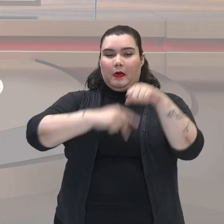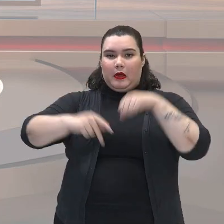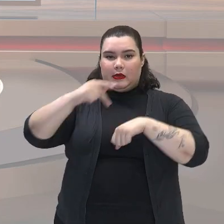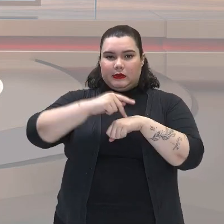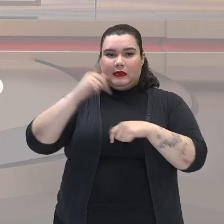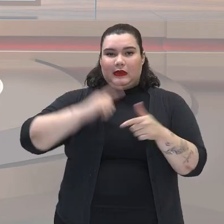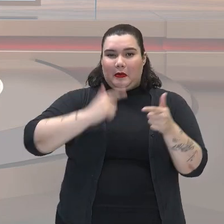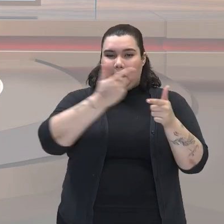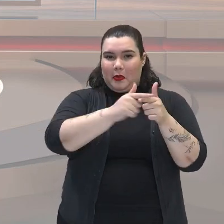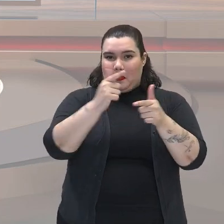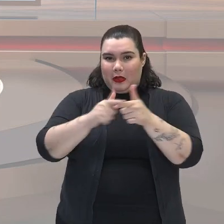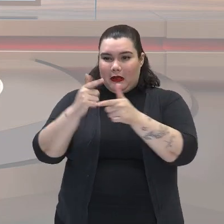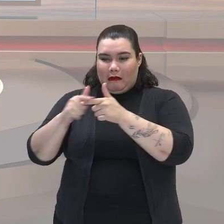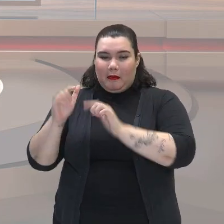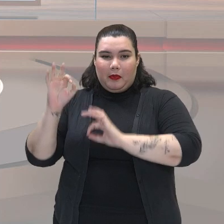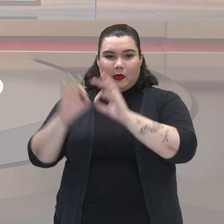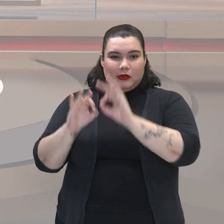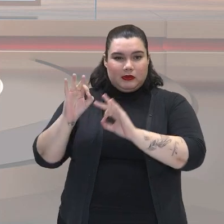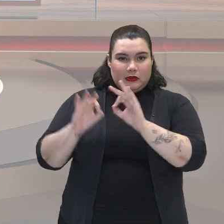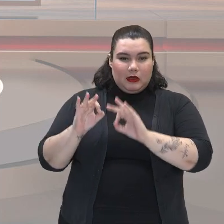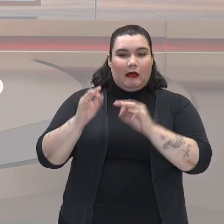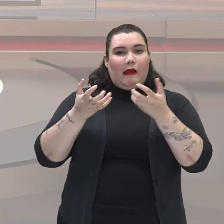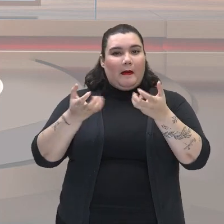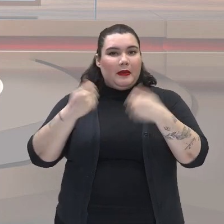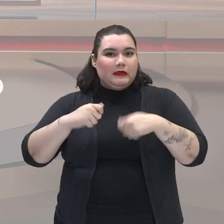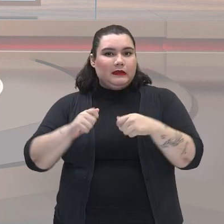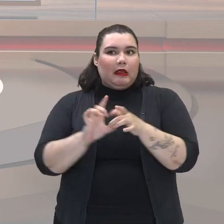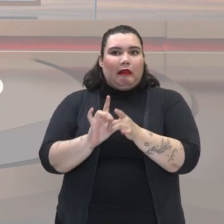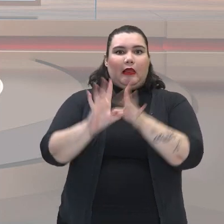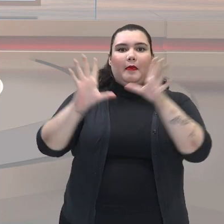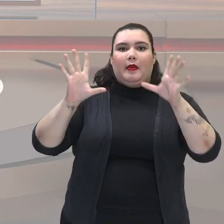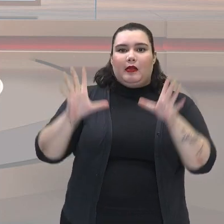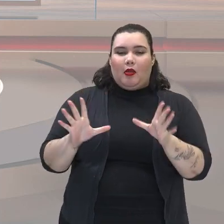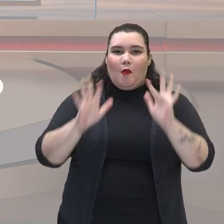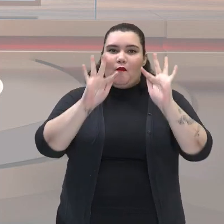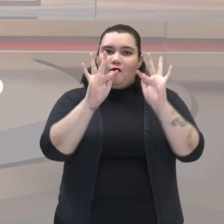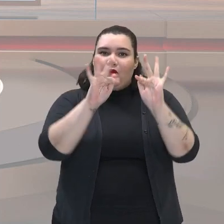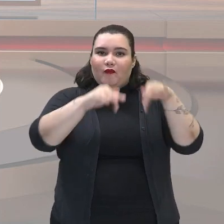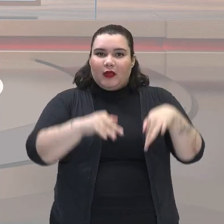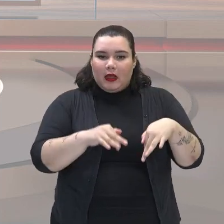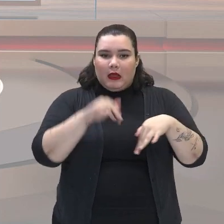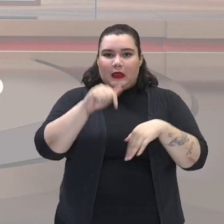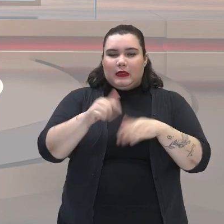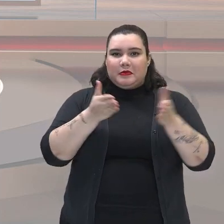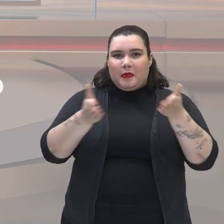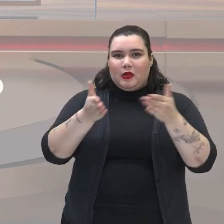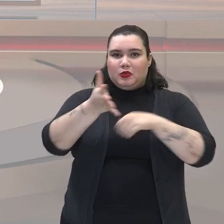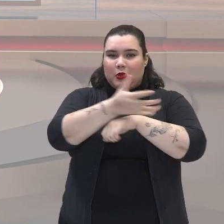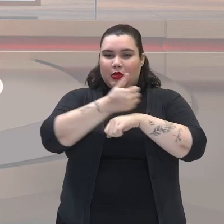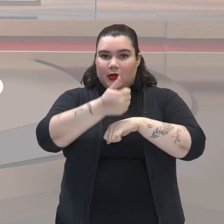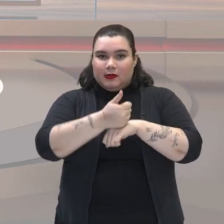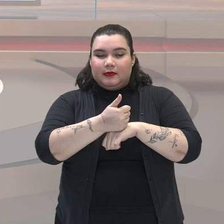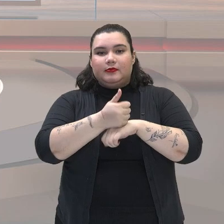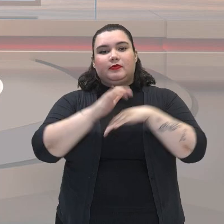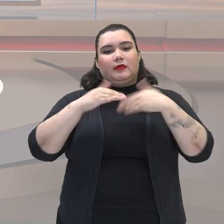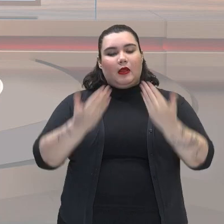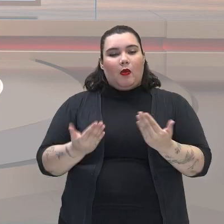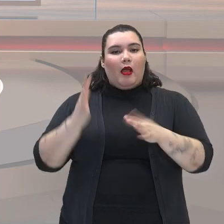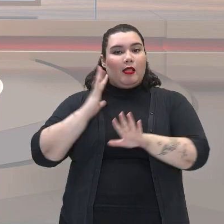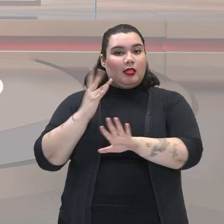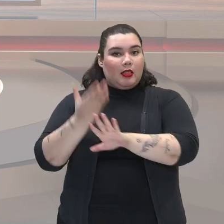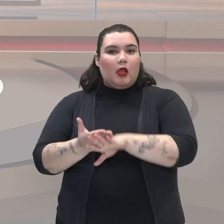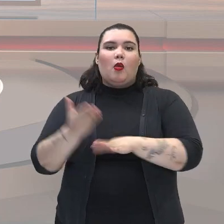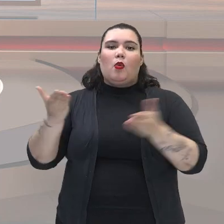passado por esse processo de libertação, né, de fim dessa questão colonial, ainda assim nós temos hoje